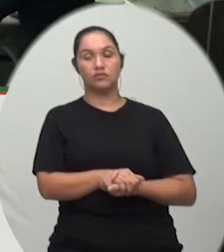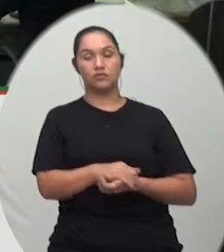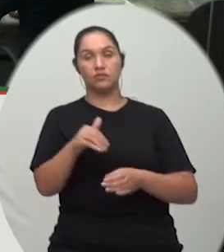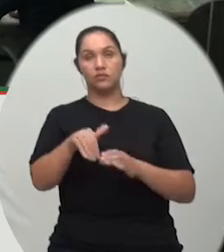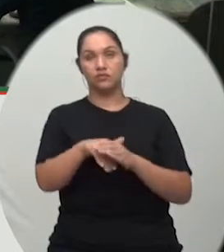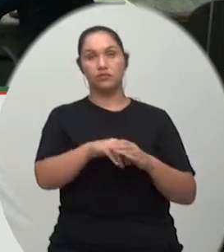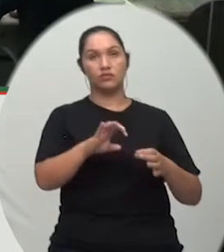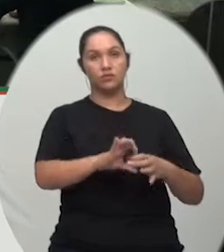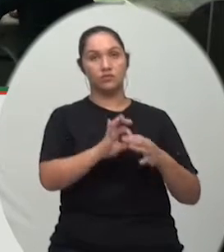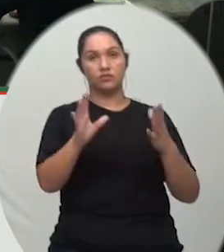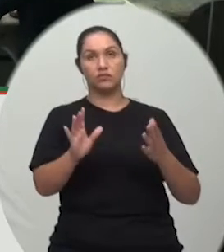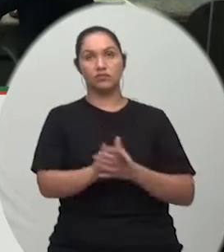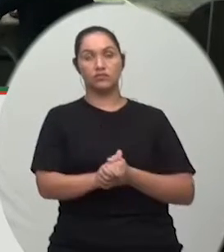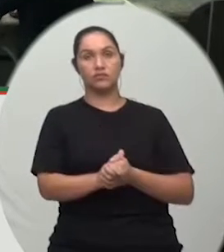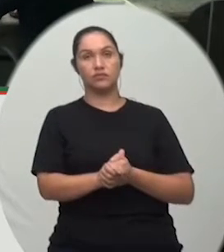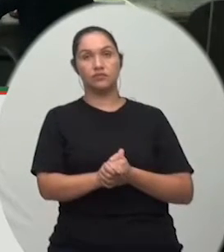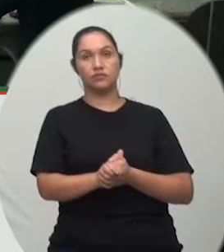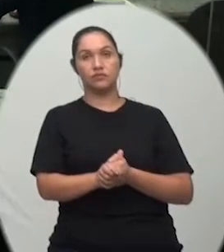Votação liberada.